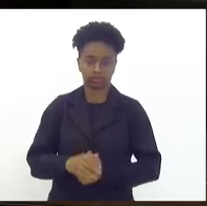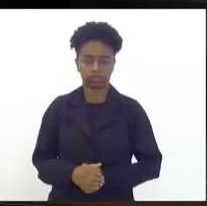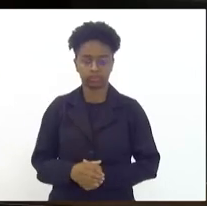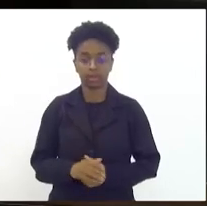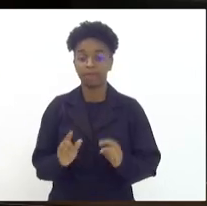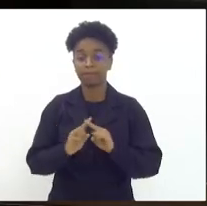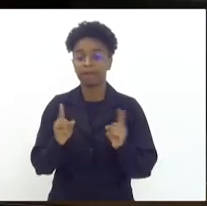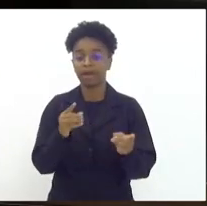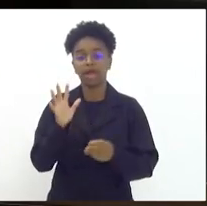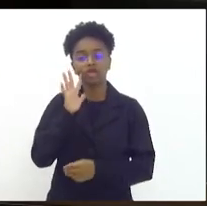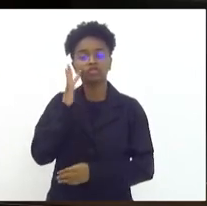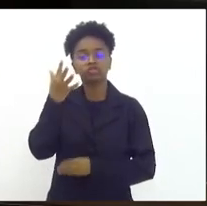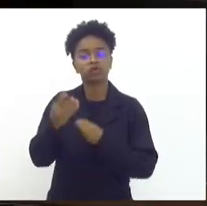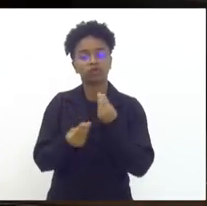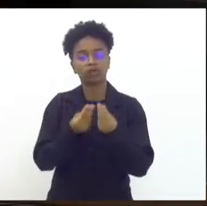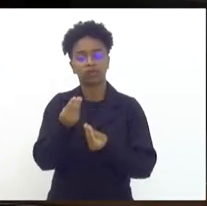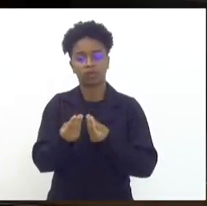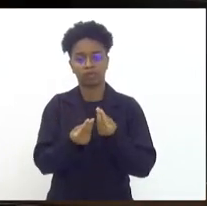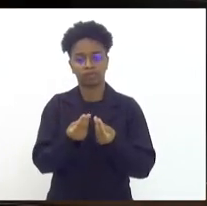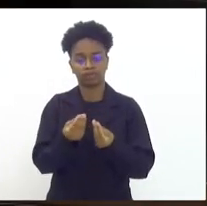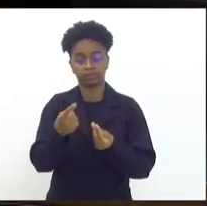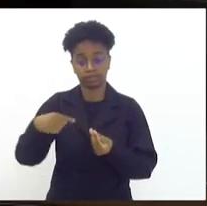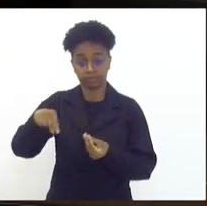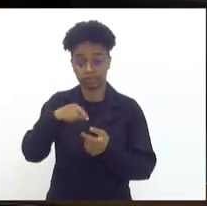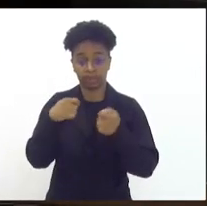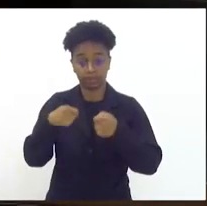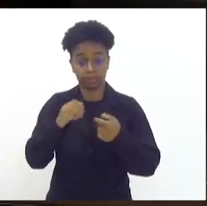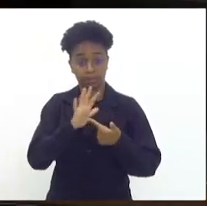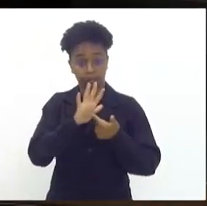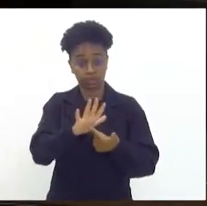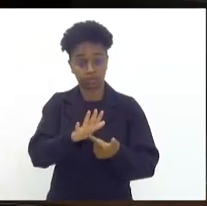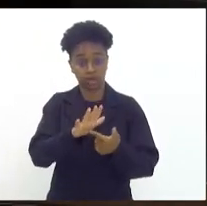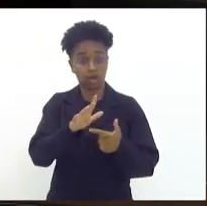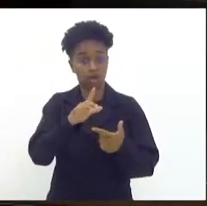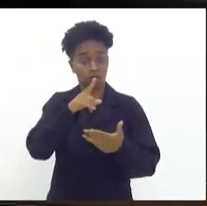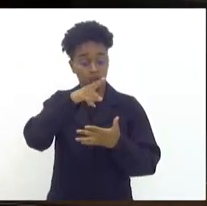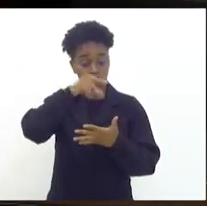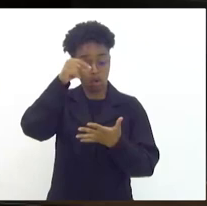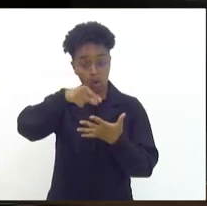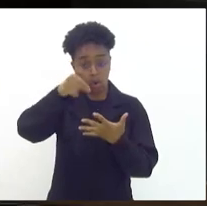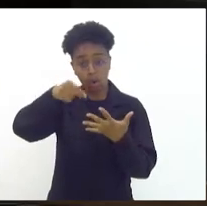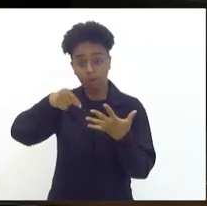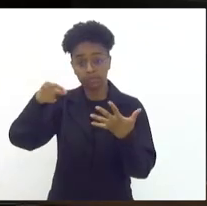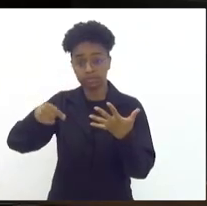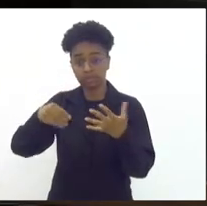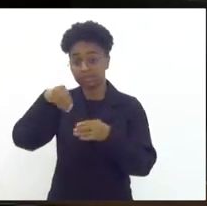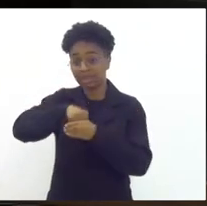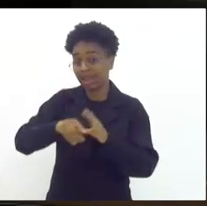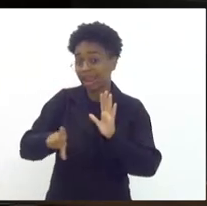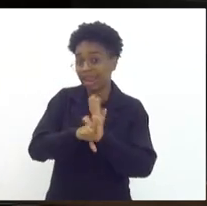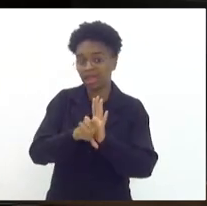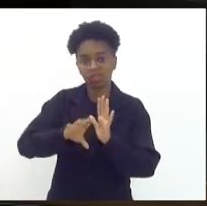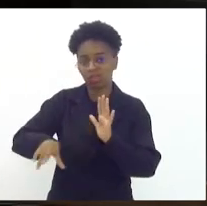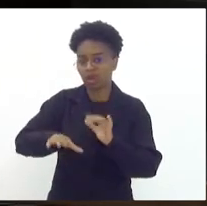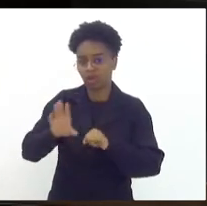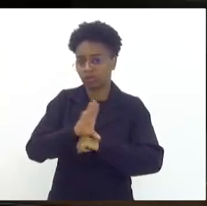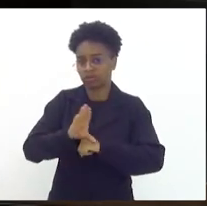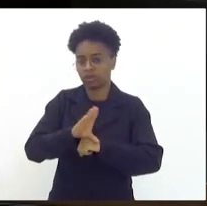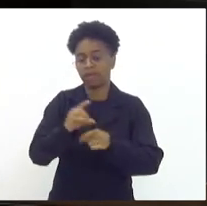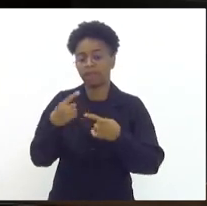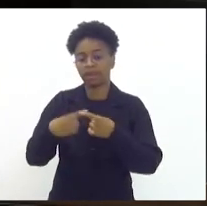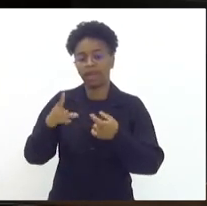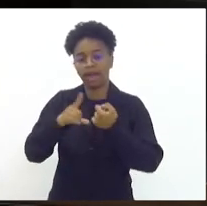é que resolve esse problema você tem que colocar opções de alíquotas na lei complementar não na Constituição O artigo